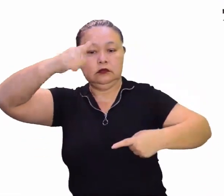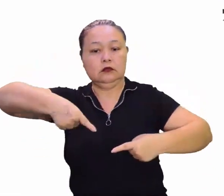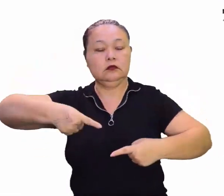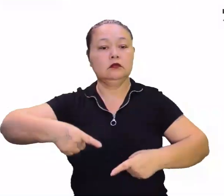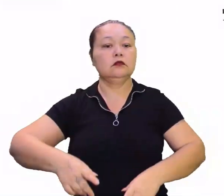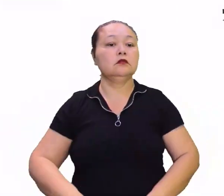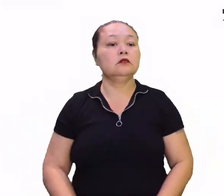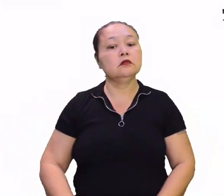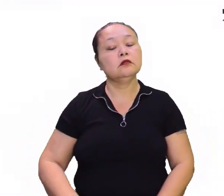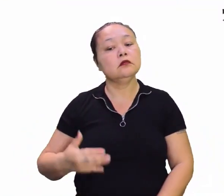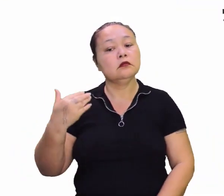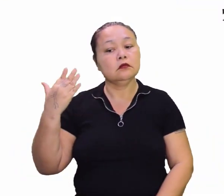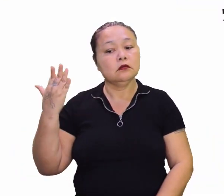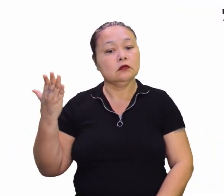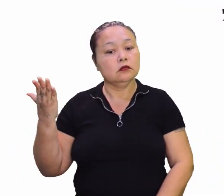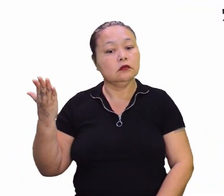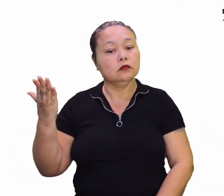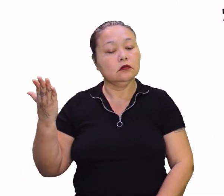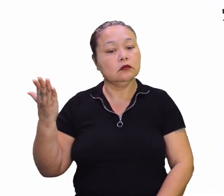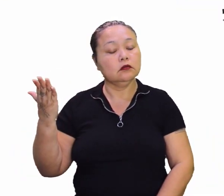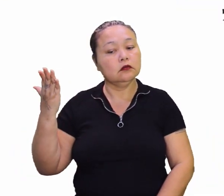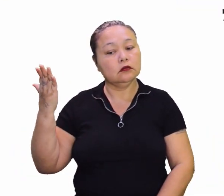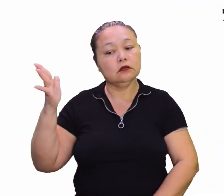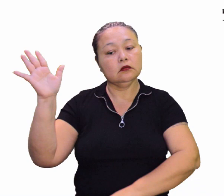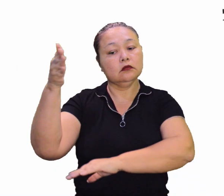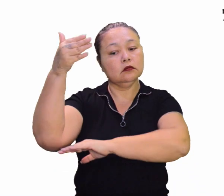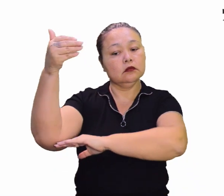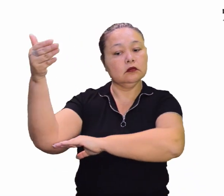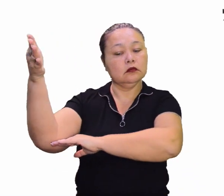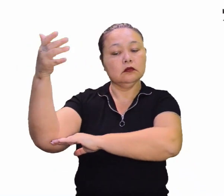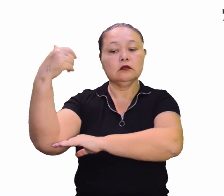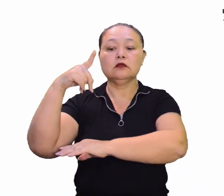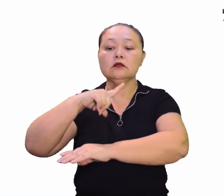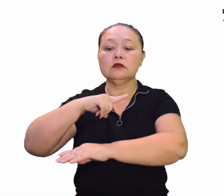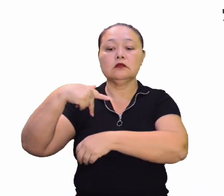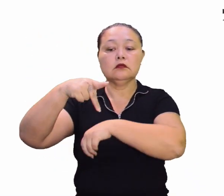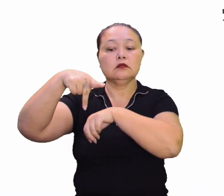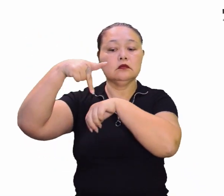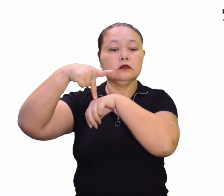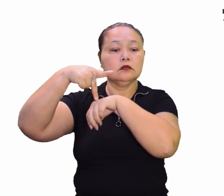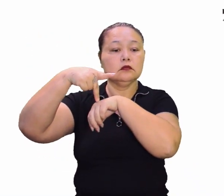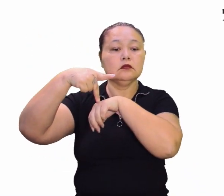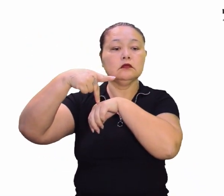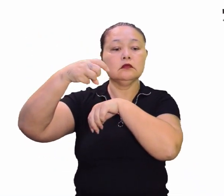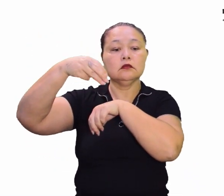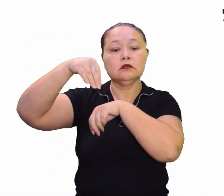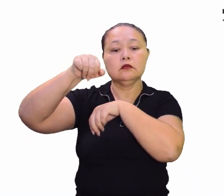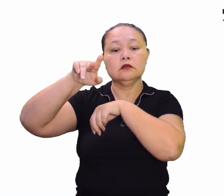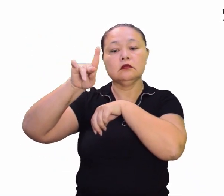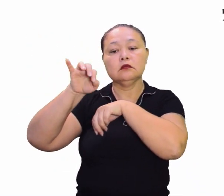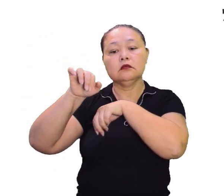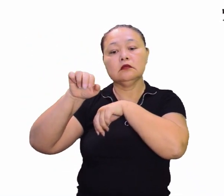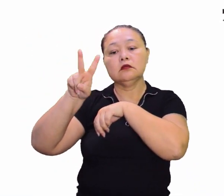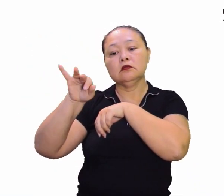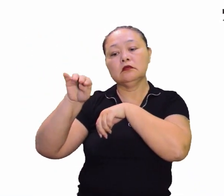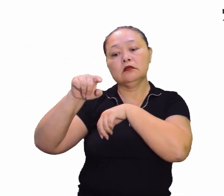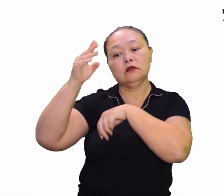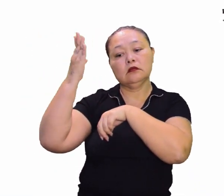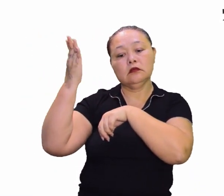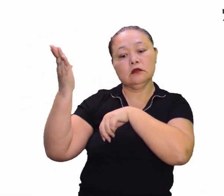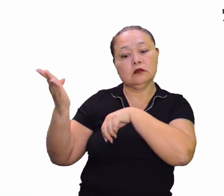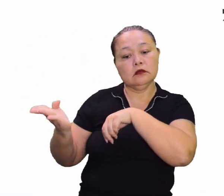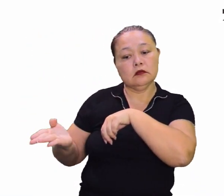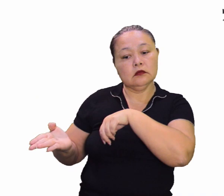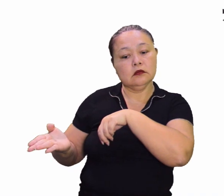aí. E aí nós temos as bandeiras dos novos tigres asiáticos. Malásia, Tailândia, Vietnã, Filipinas